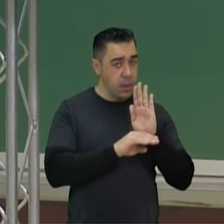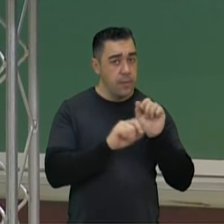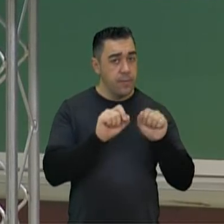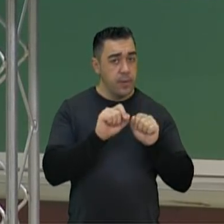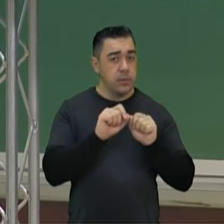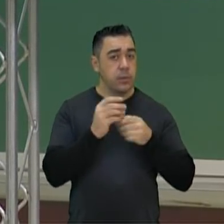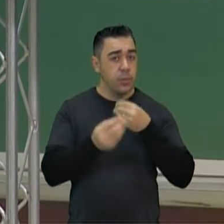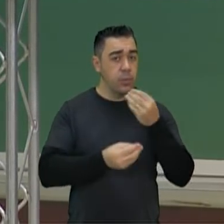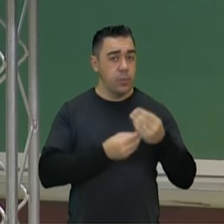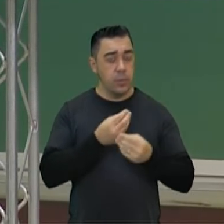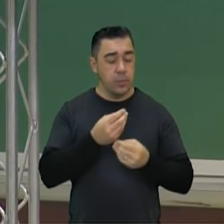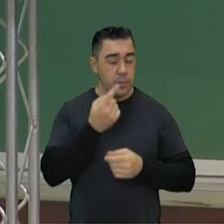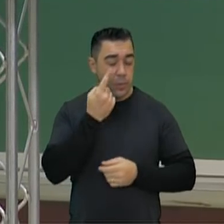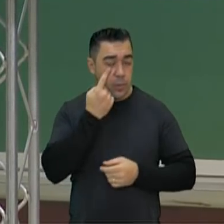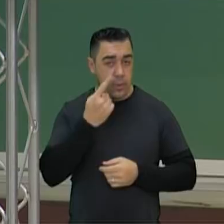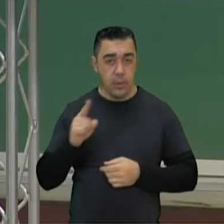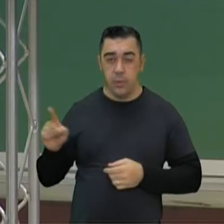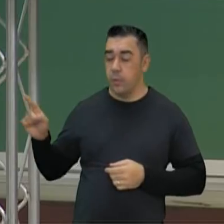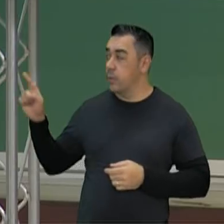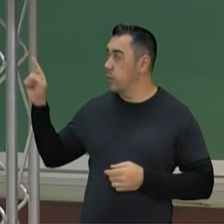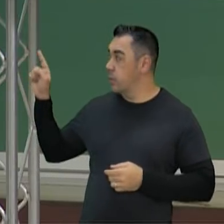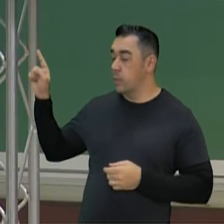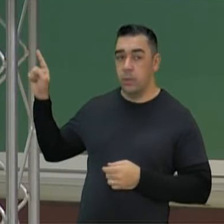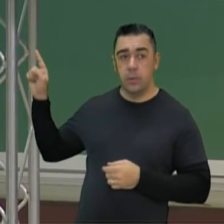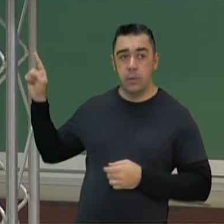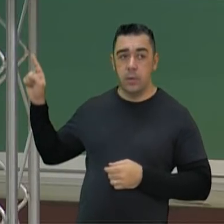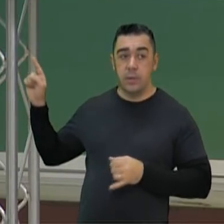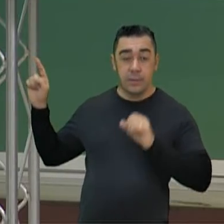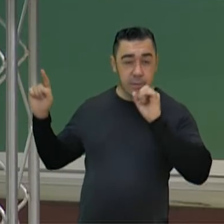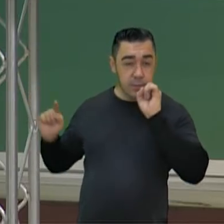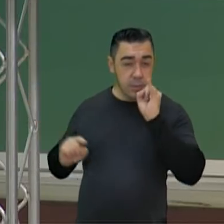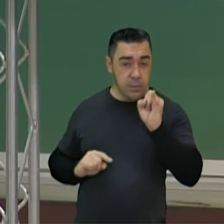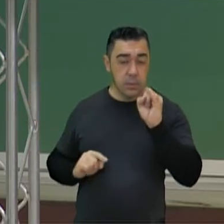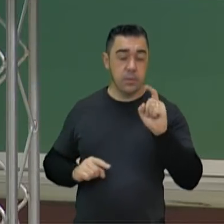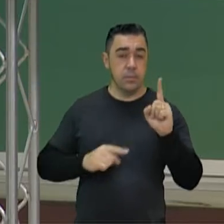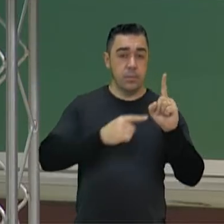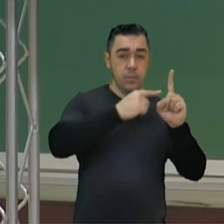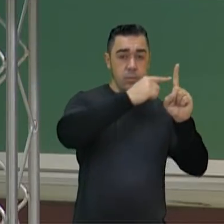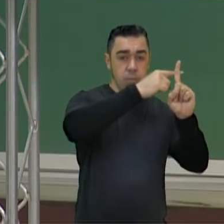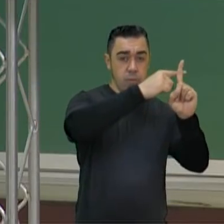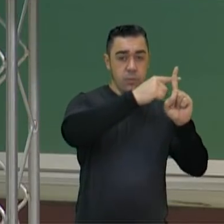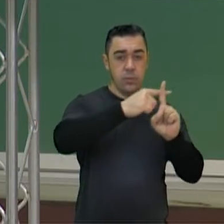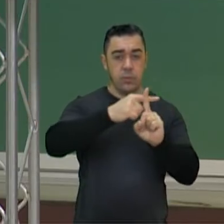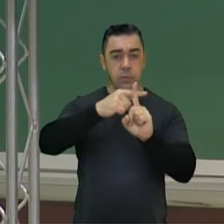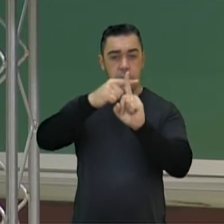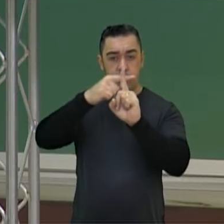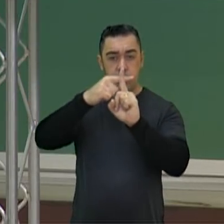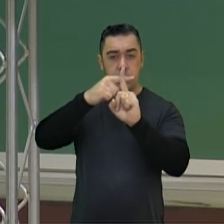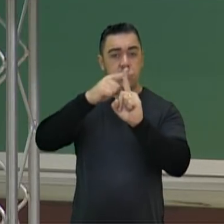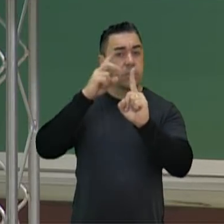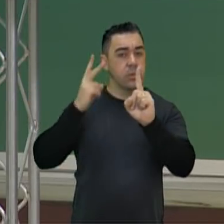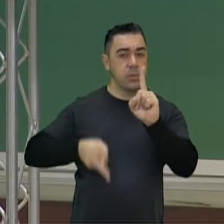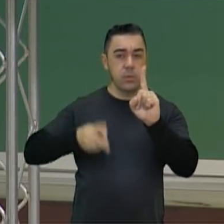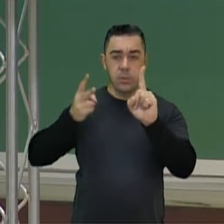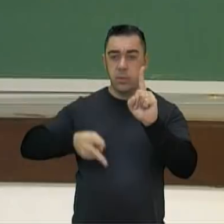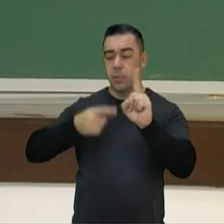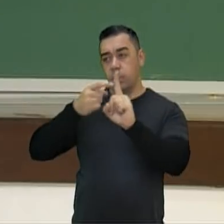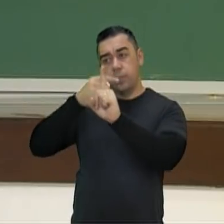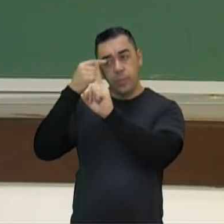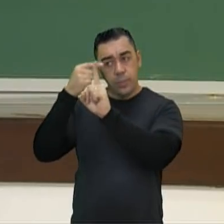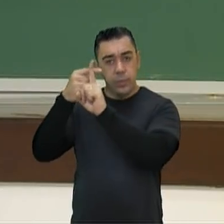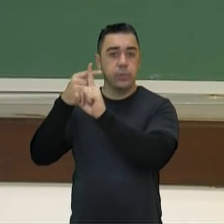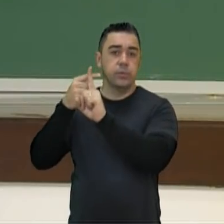sinais. Veja, se os sinais são iguais, o resultado sempre será